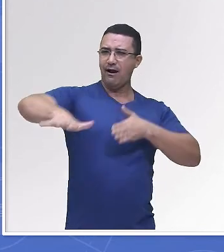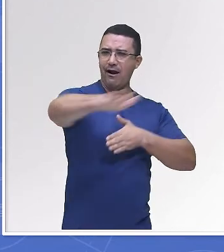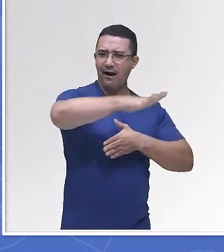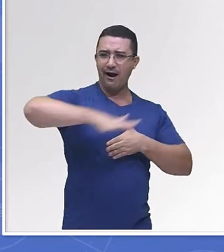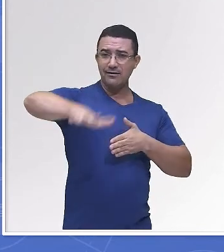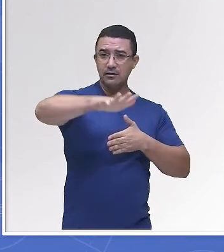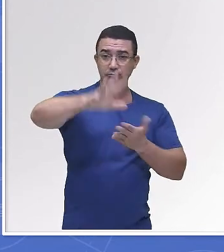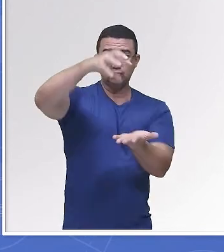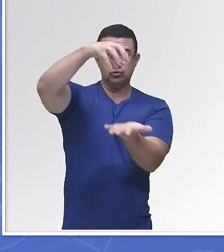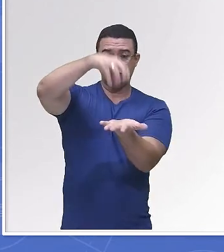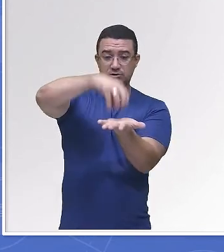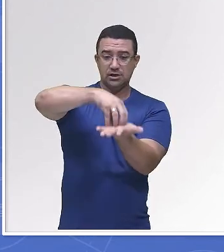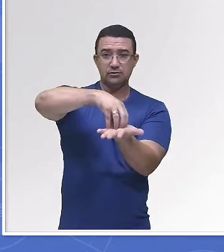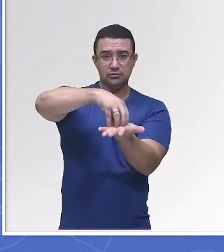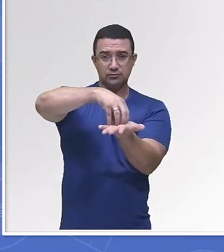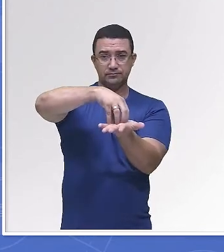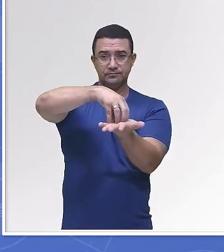terreno.